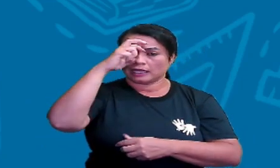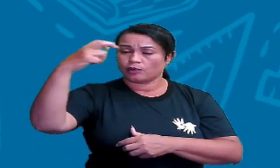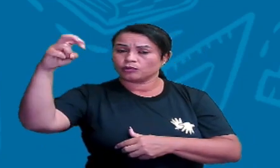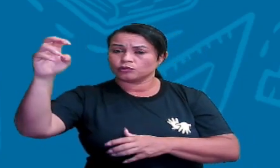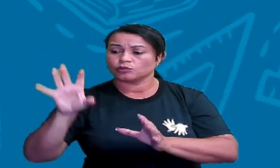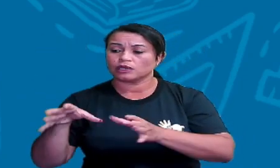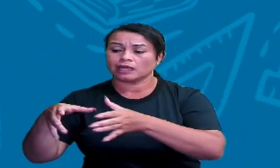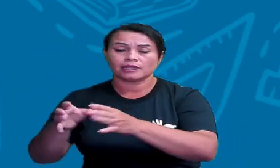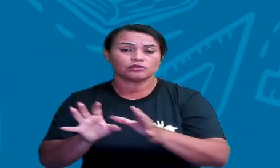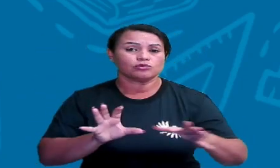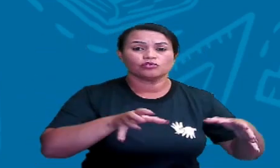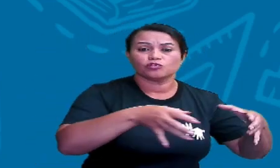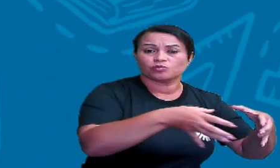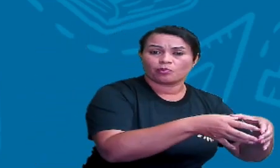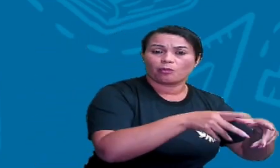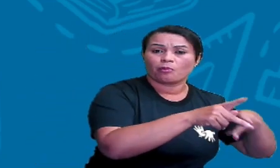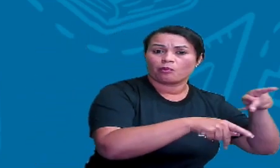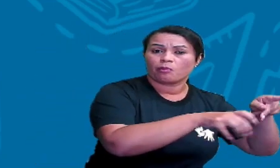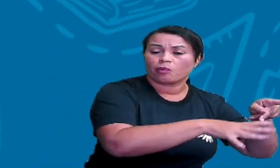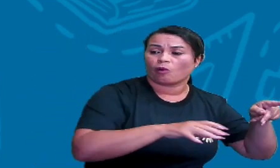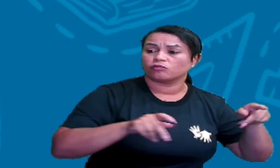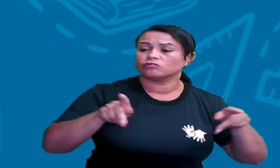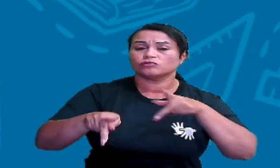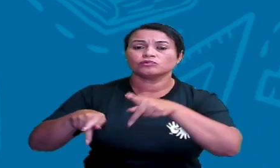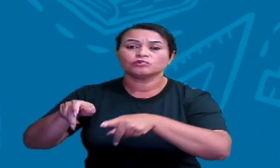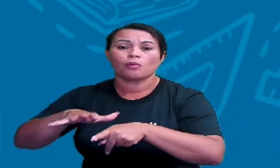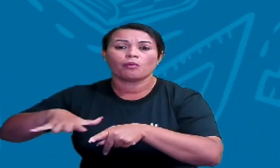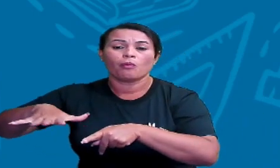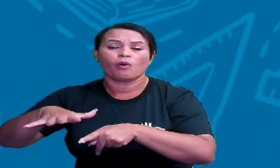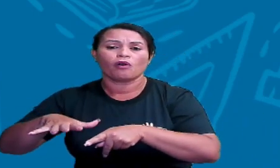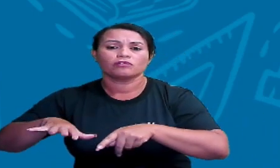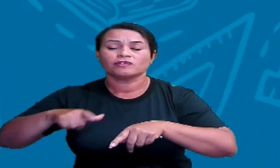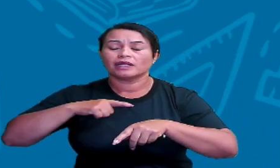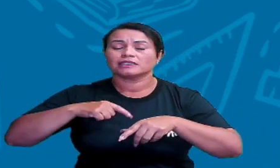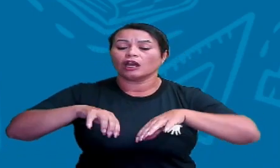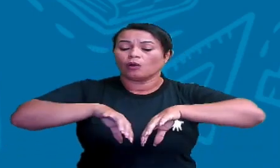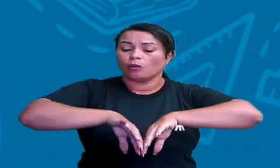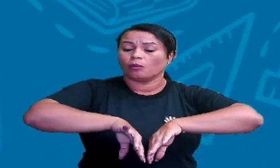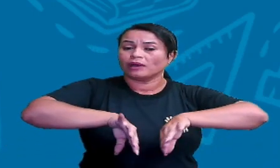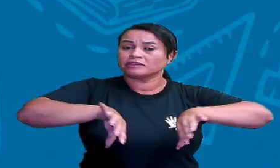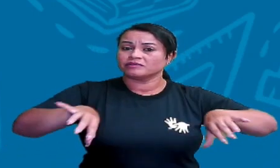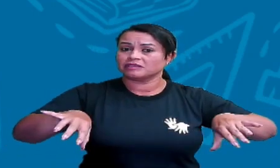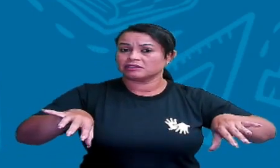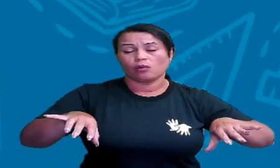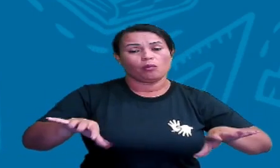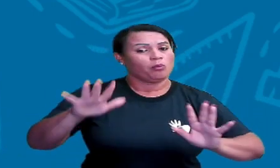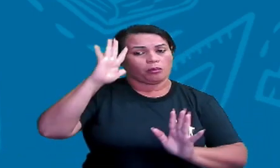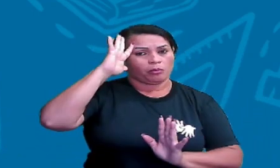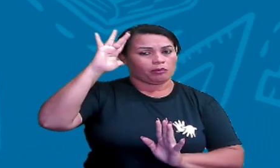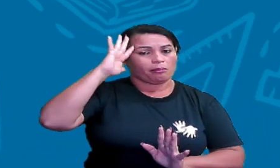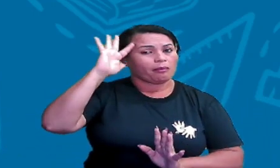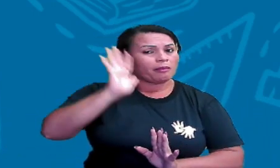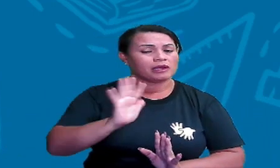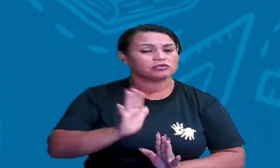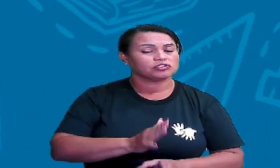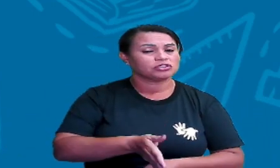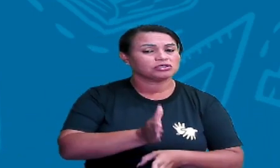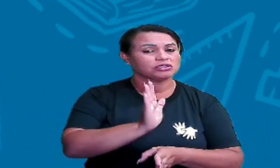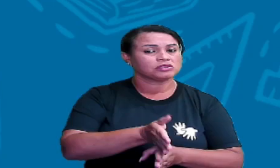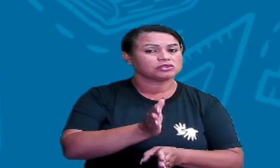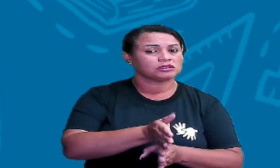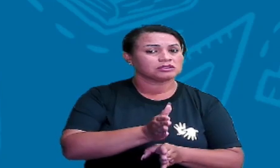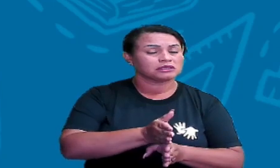povos. Então vai ter lá, vamos dizer assim, uma divisão imaginária, né? Uma divisão